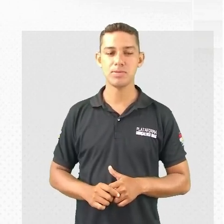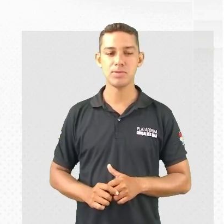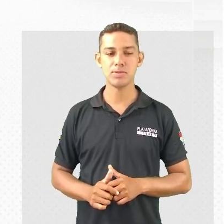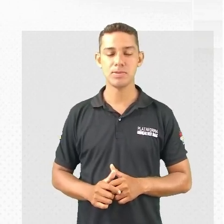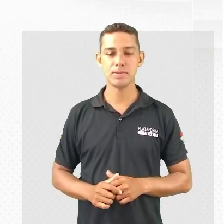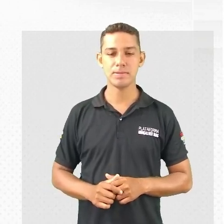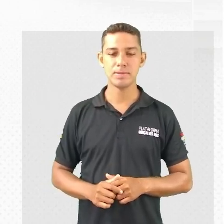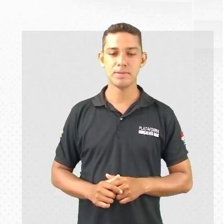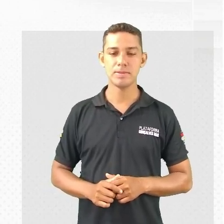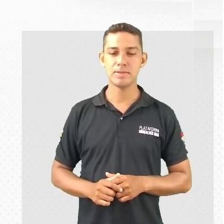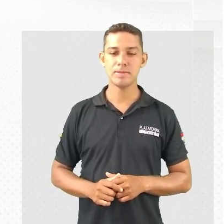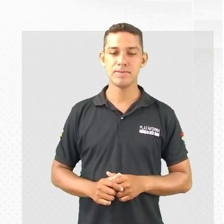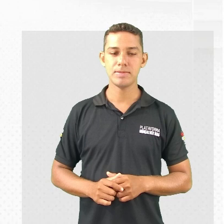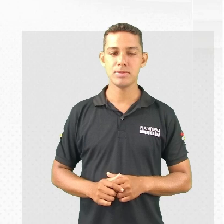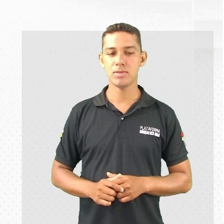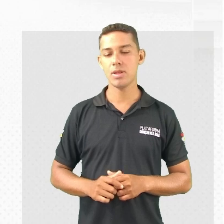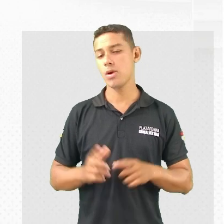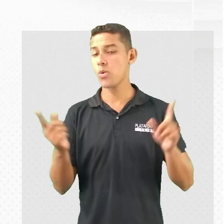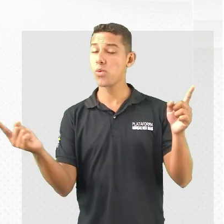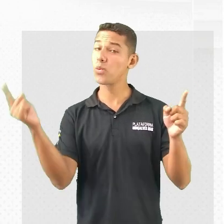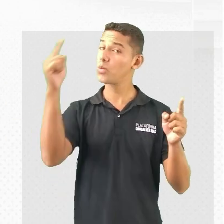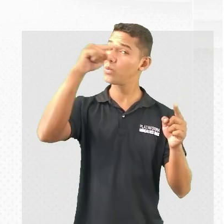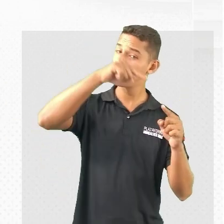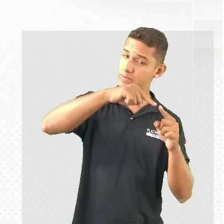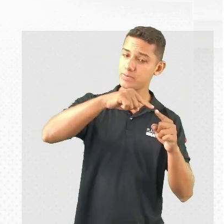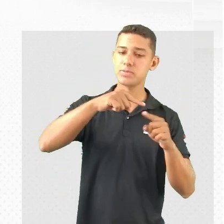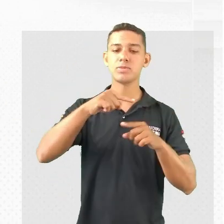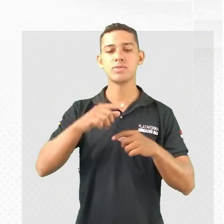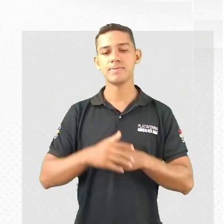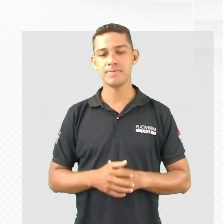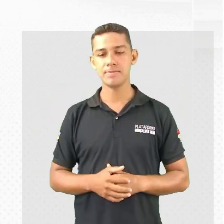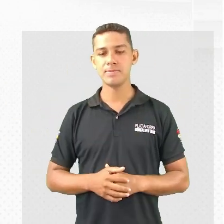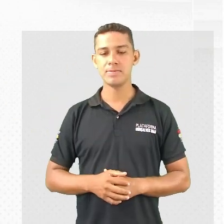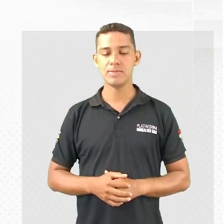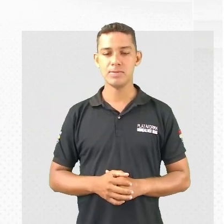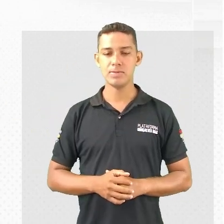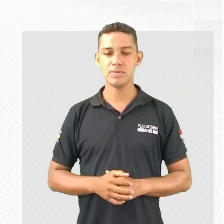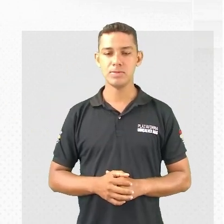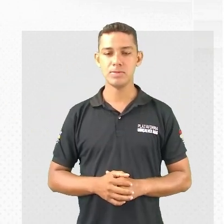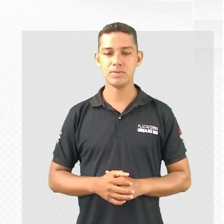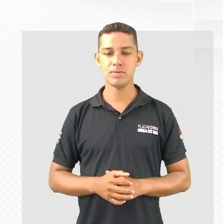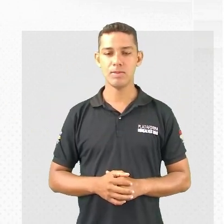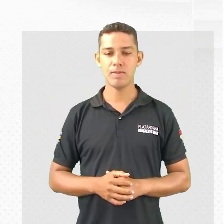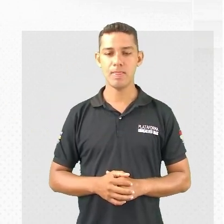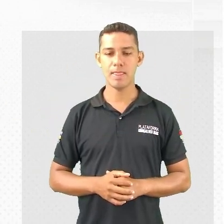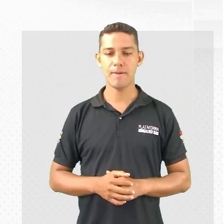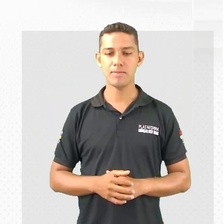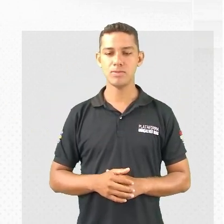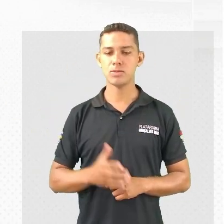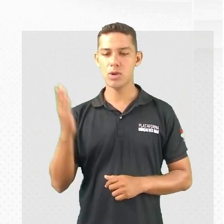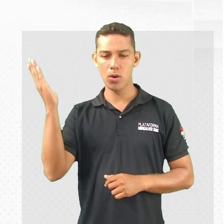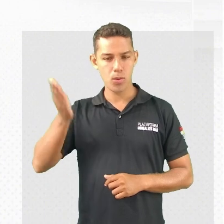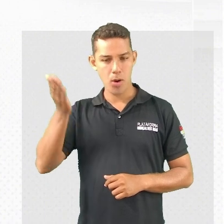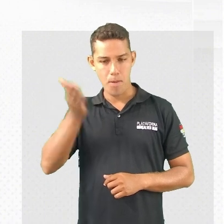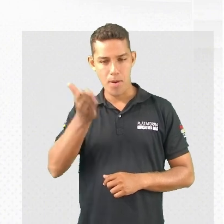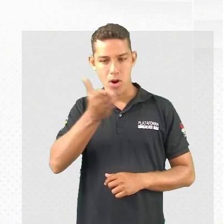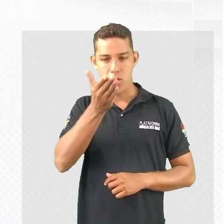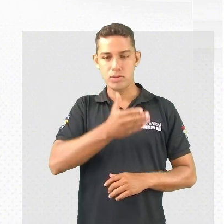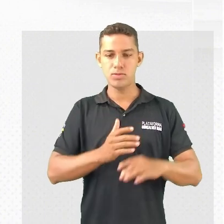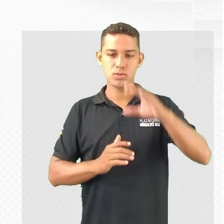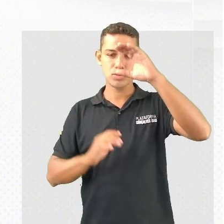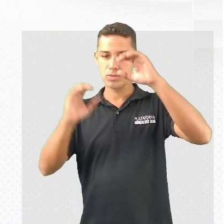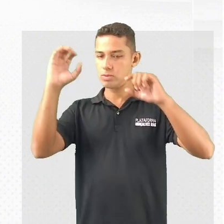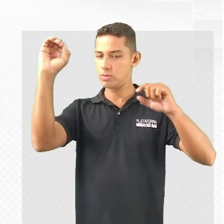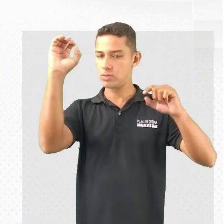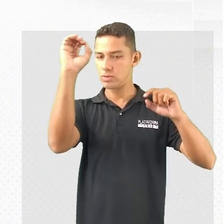por 100 mil. Quando é o contrário, você aplica o inverso. Tá? Então, aqui você consegue cortar zeros, né? Corta aqui, tem